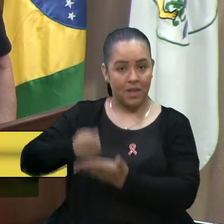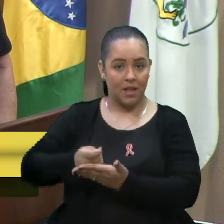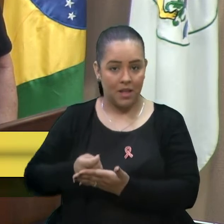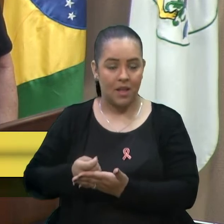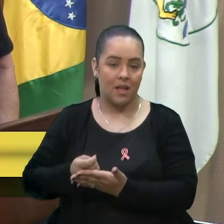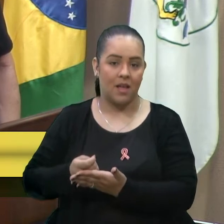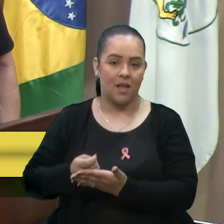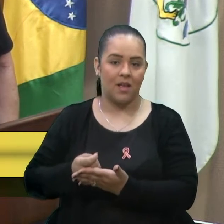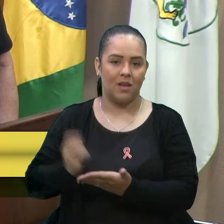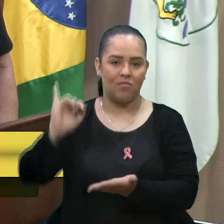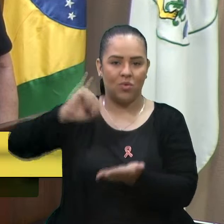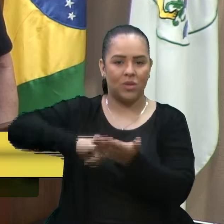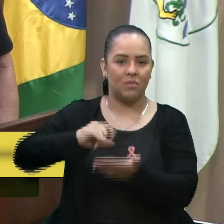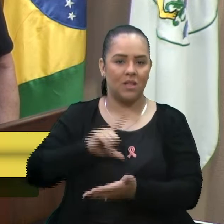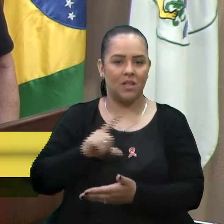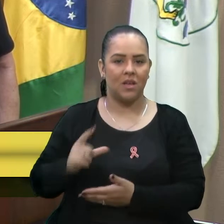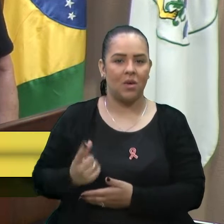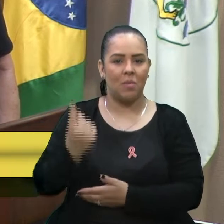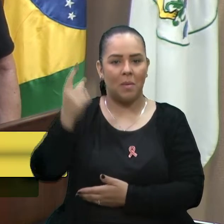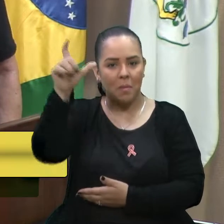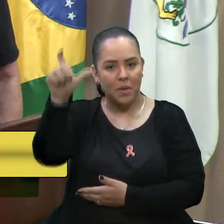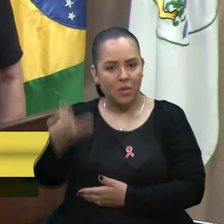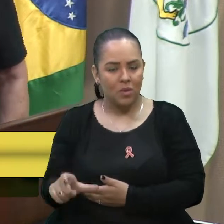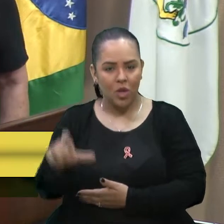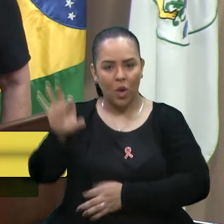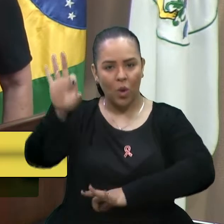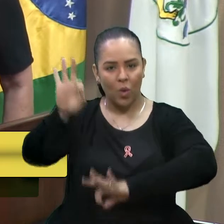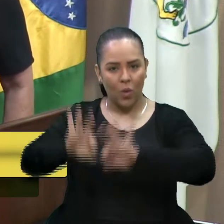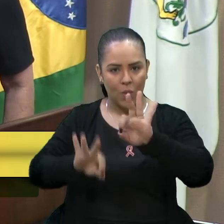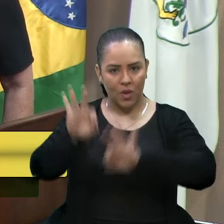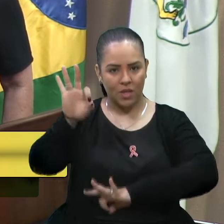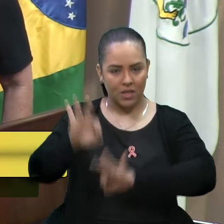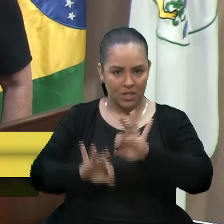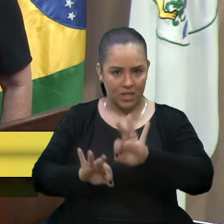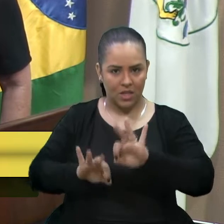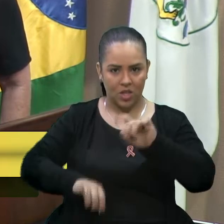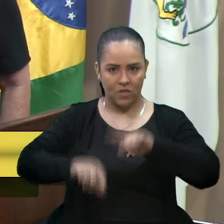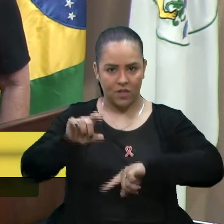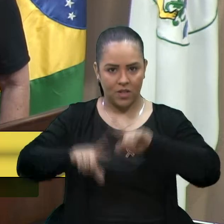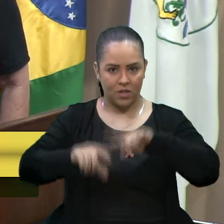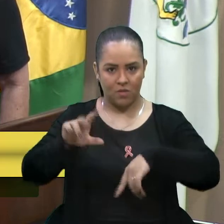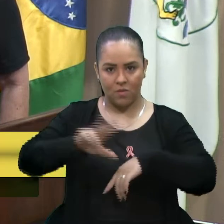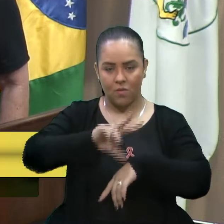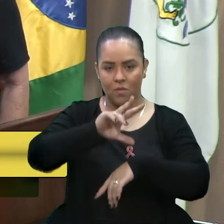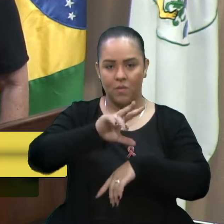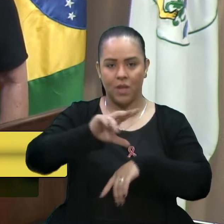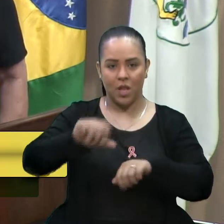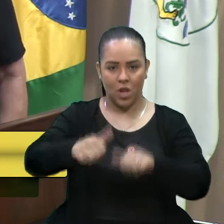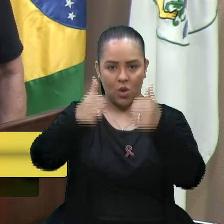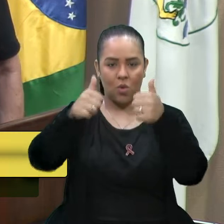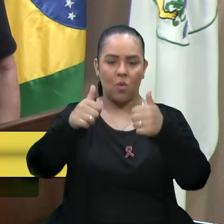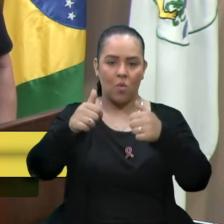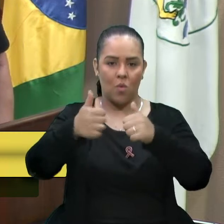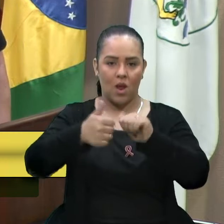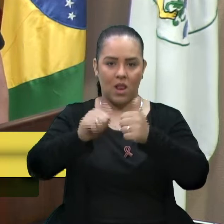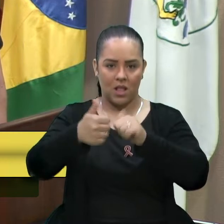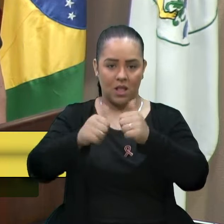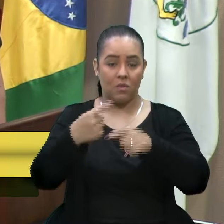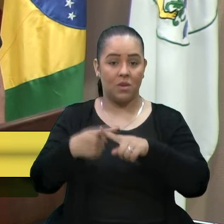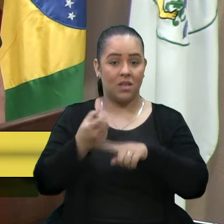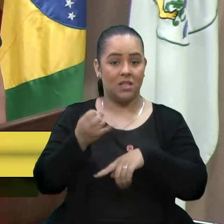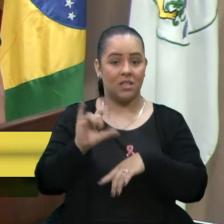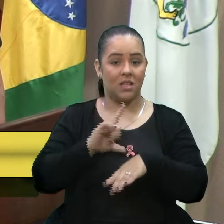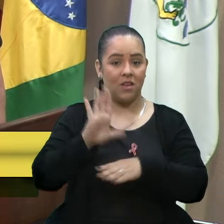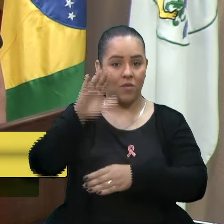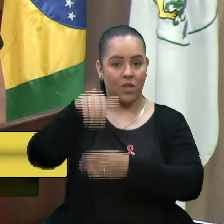impostos para ter alguém que organize e preste serviços de qualidade. Quando se tem um processo eleitoral, a